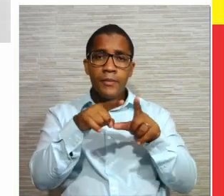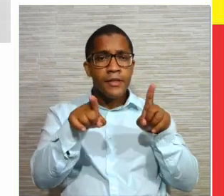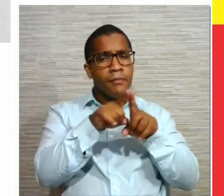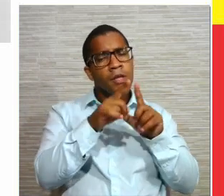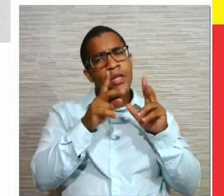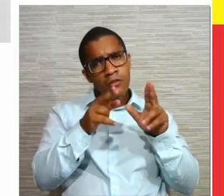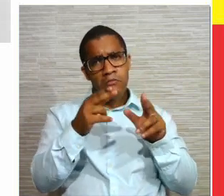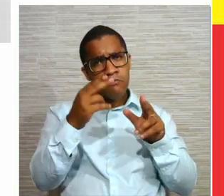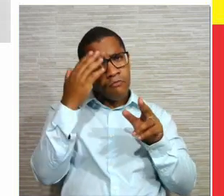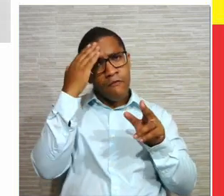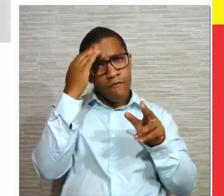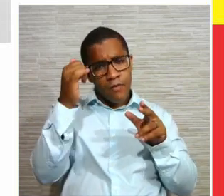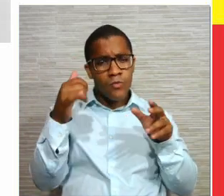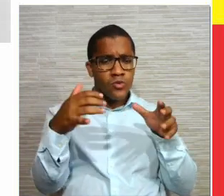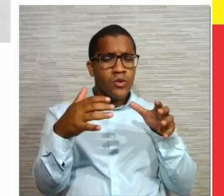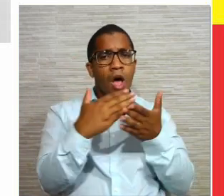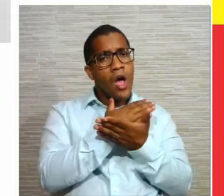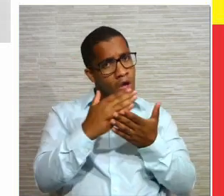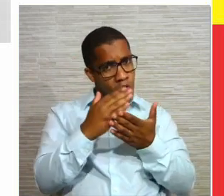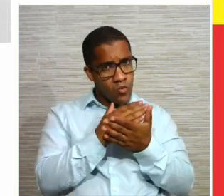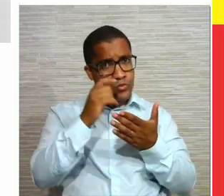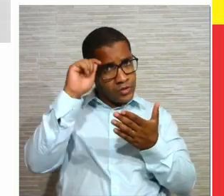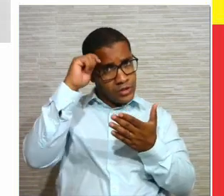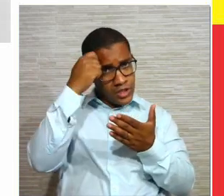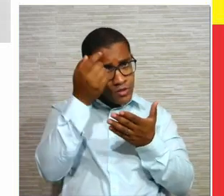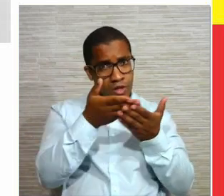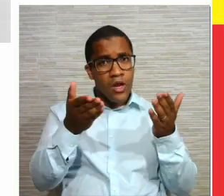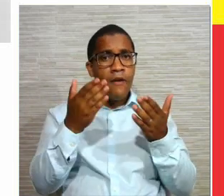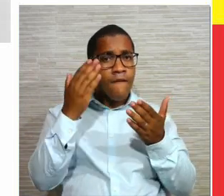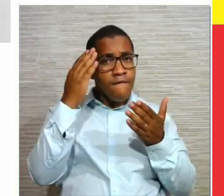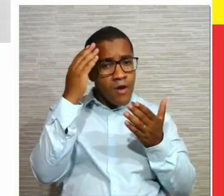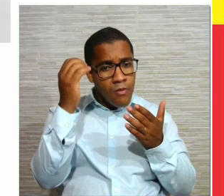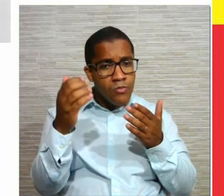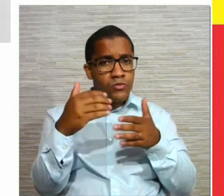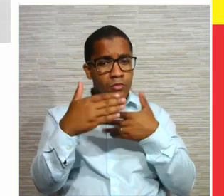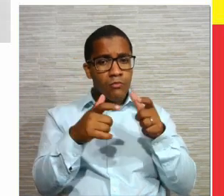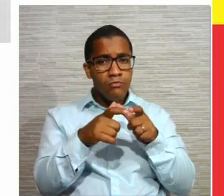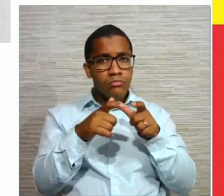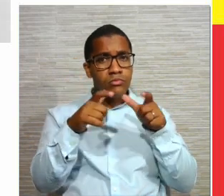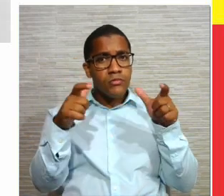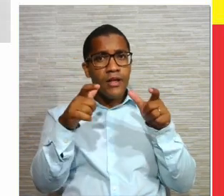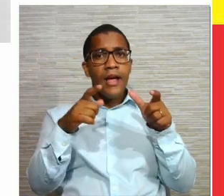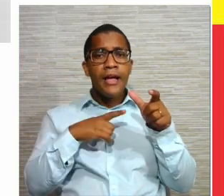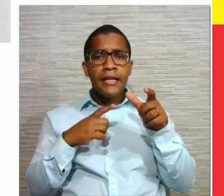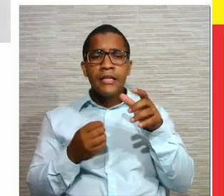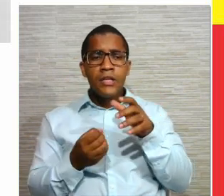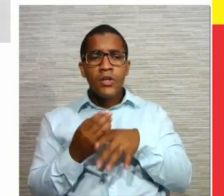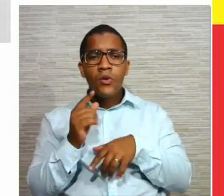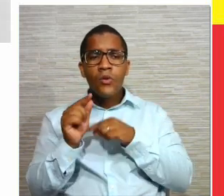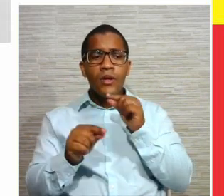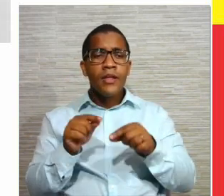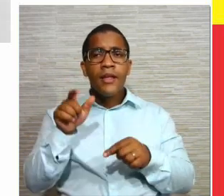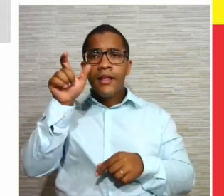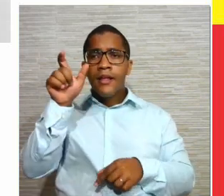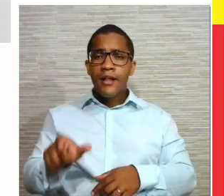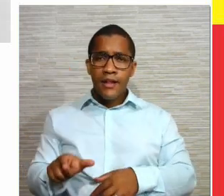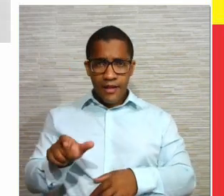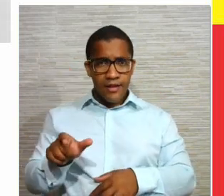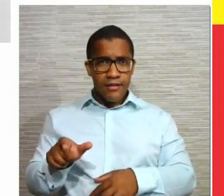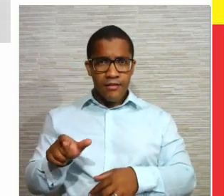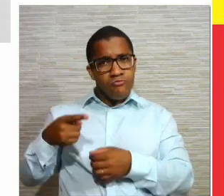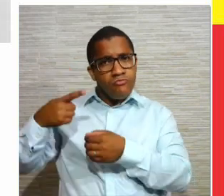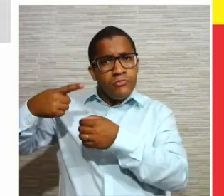negros que começaram a fazer sucesso, mas aí, né, um teórico falou, surgiu um menino caipira, né,